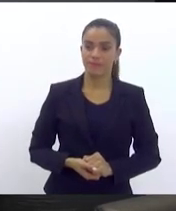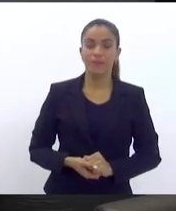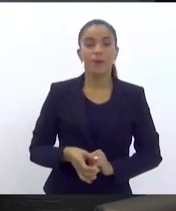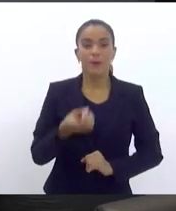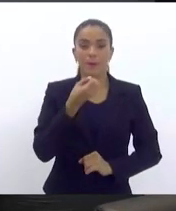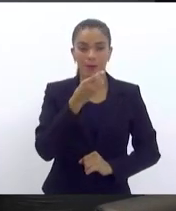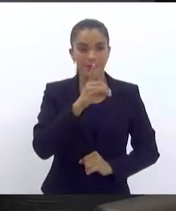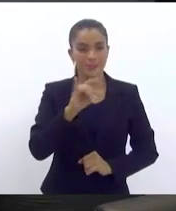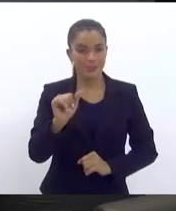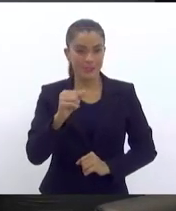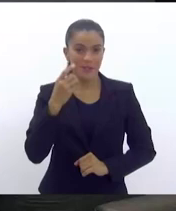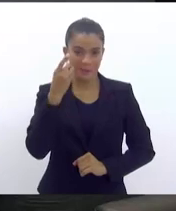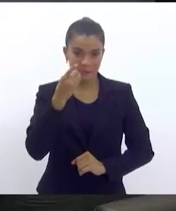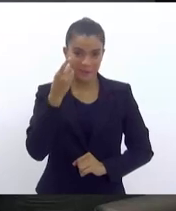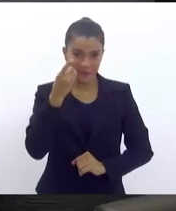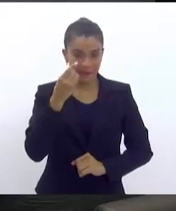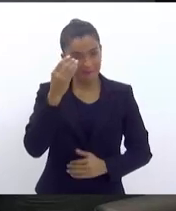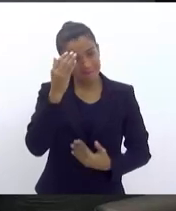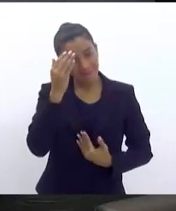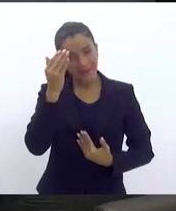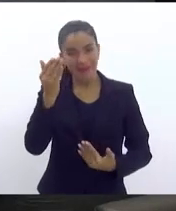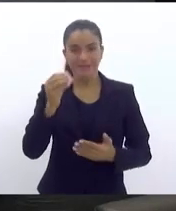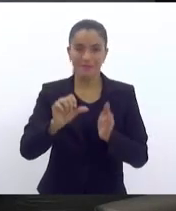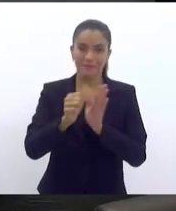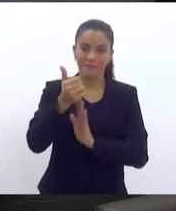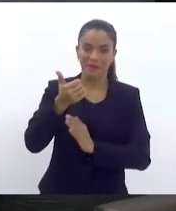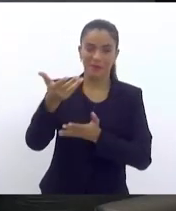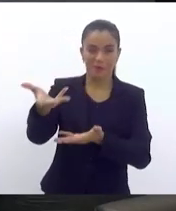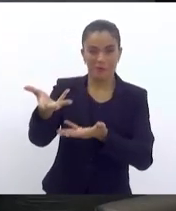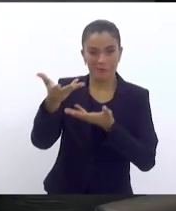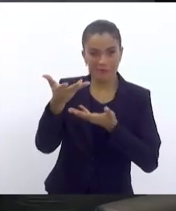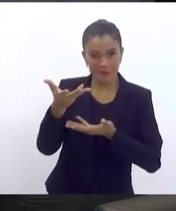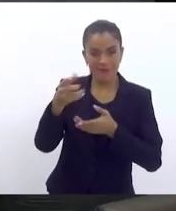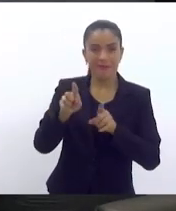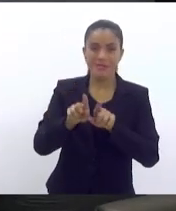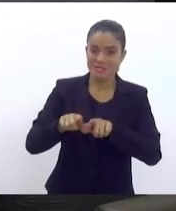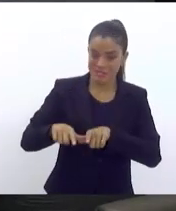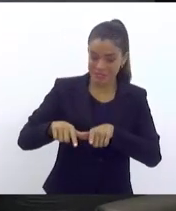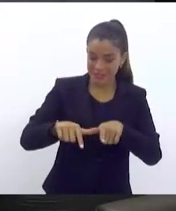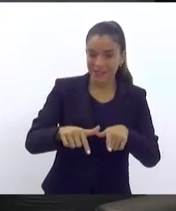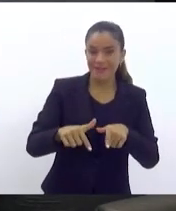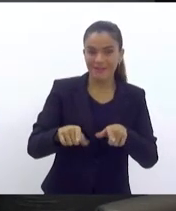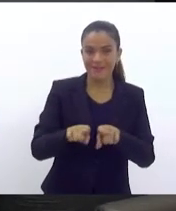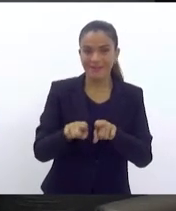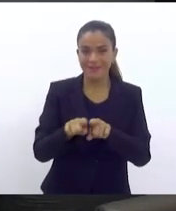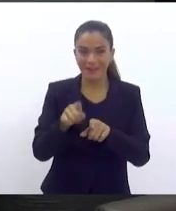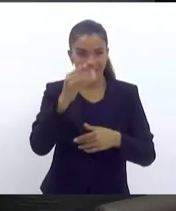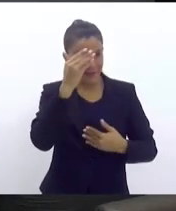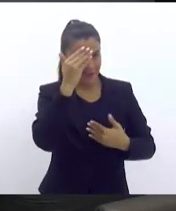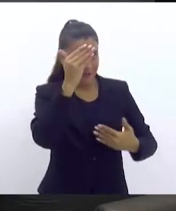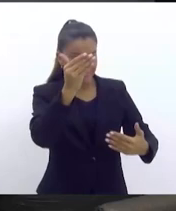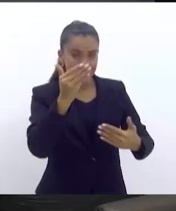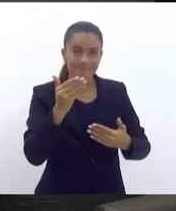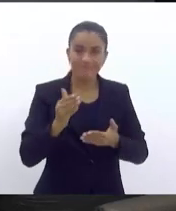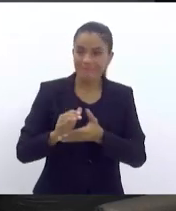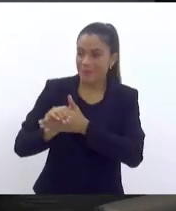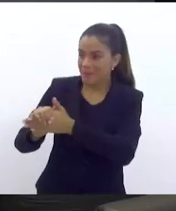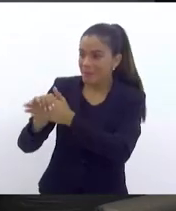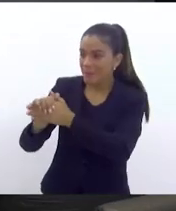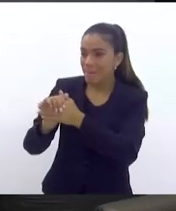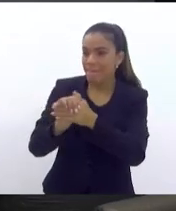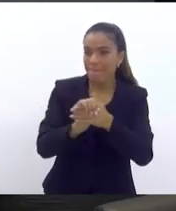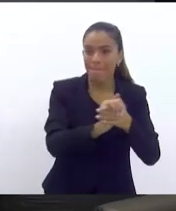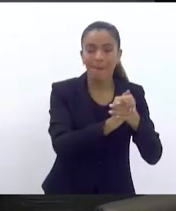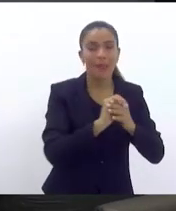Bom dia Deputado agradecer primeiro esse convite aqui essa iniciativa cumprimentando Deputado cumprimentando a todos